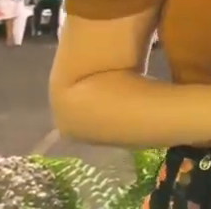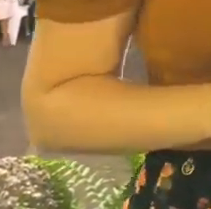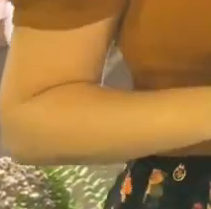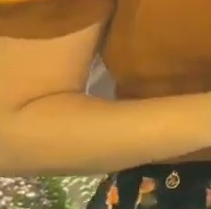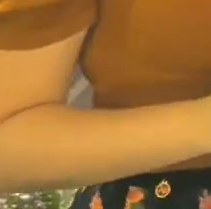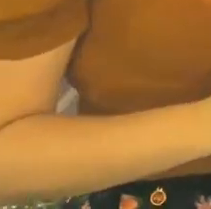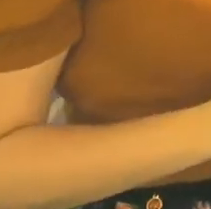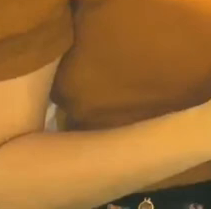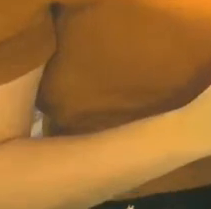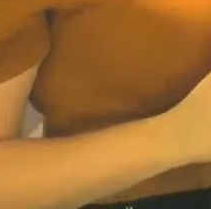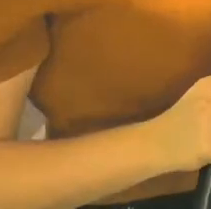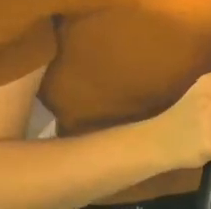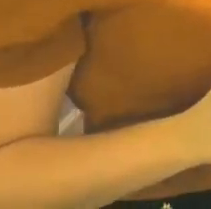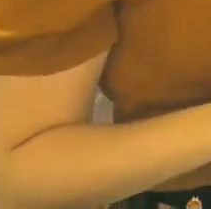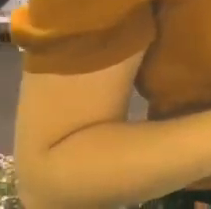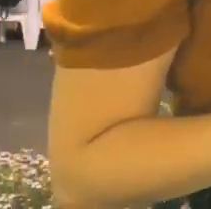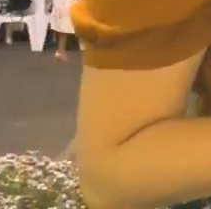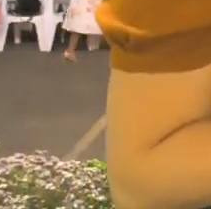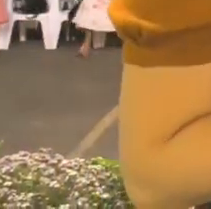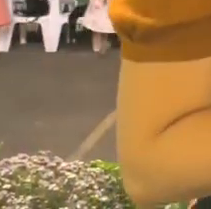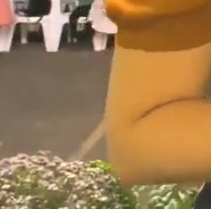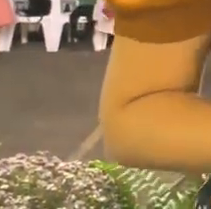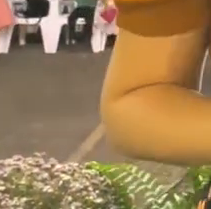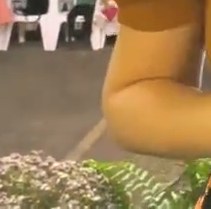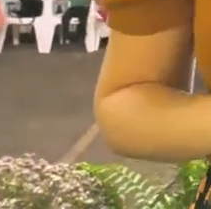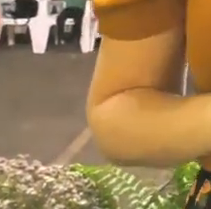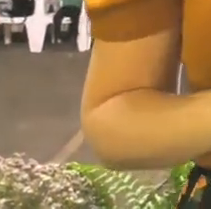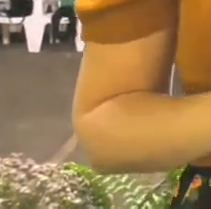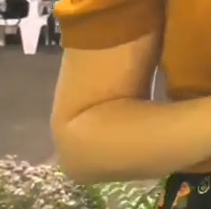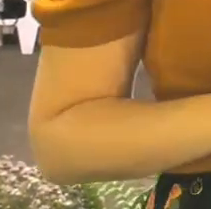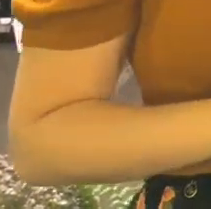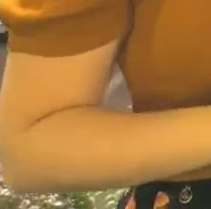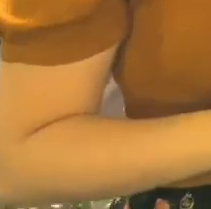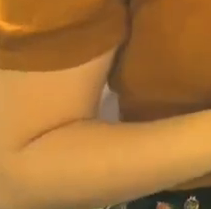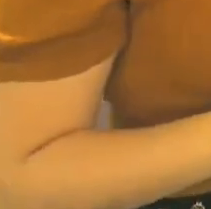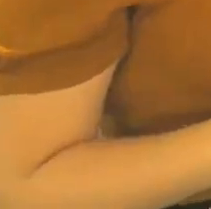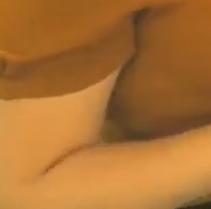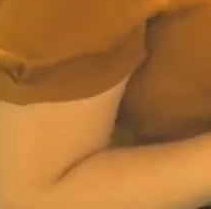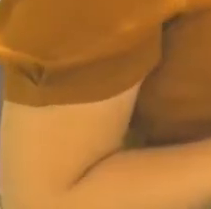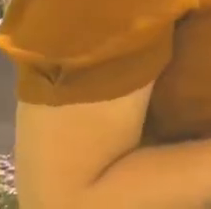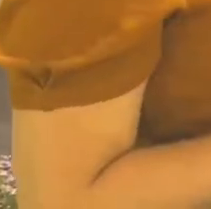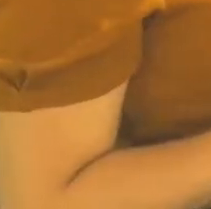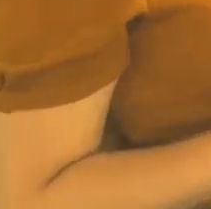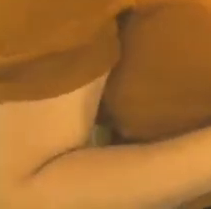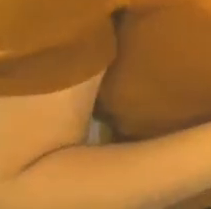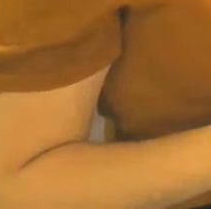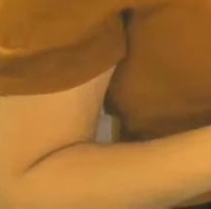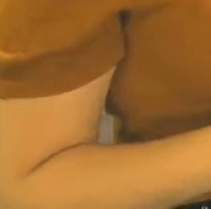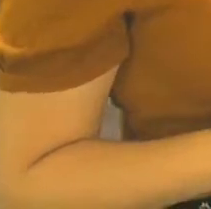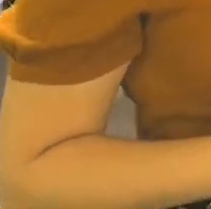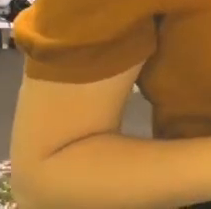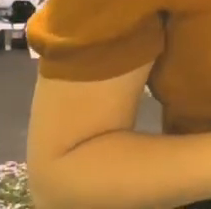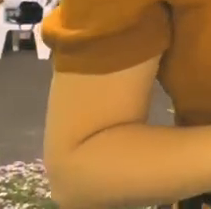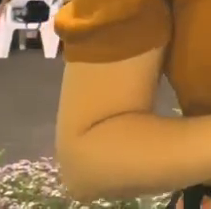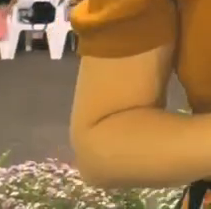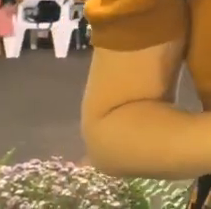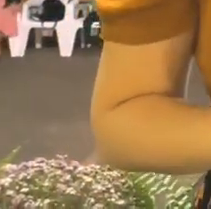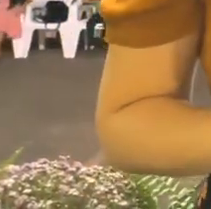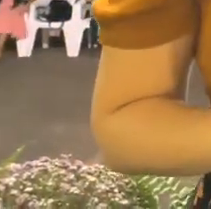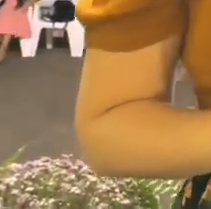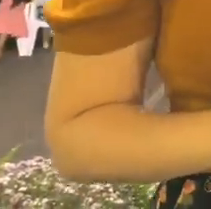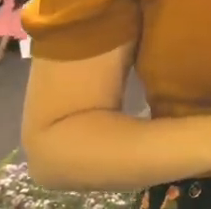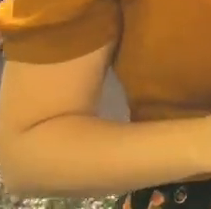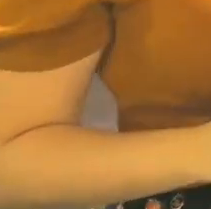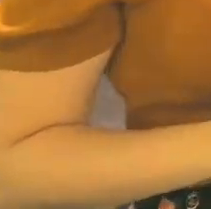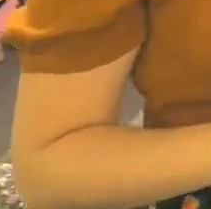daí mes a gente proporcionar que a gente tá distante a quem está longe está presente também ainda que virtualmente